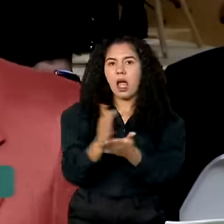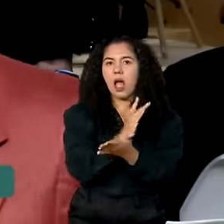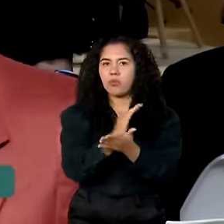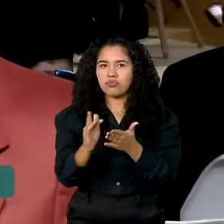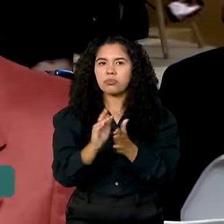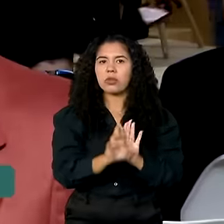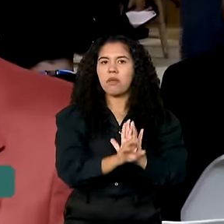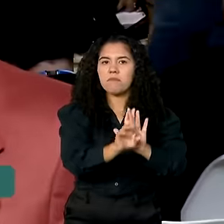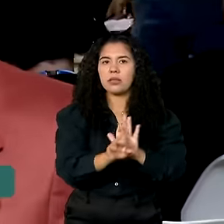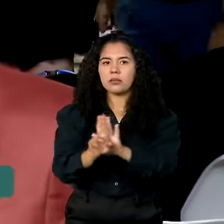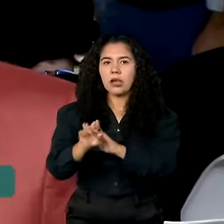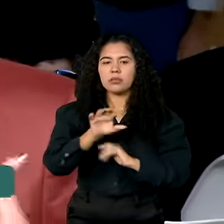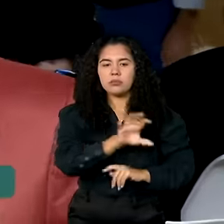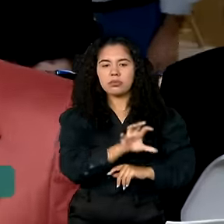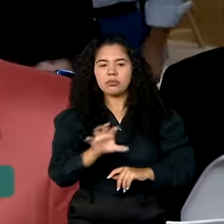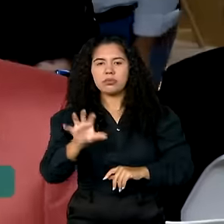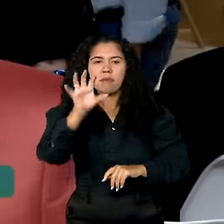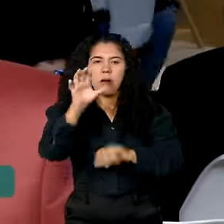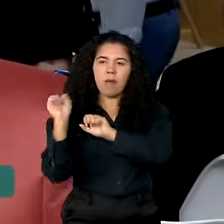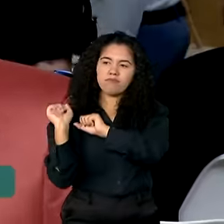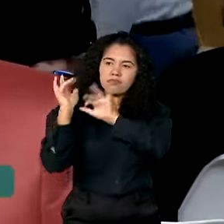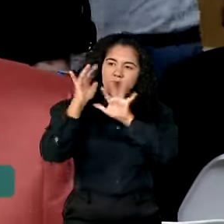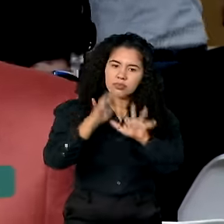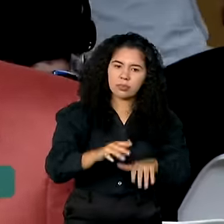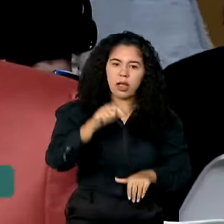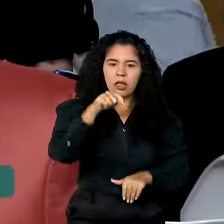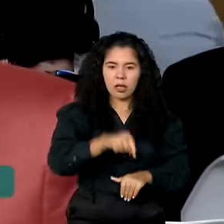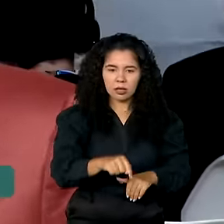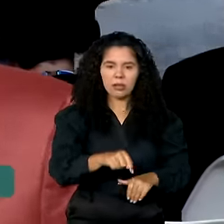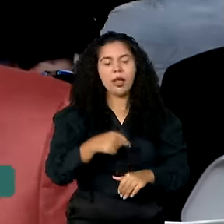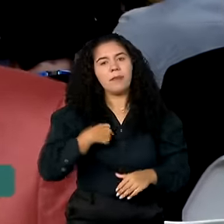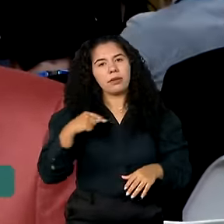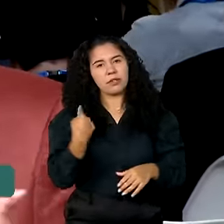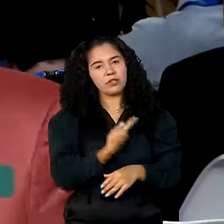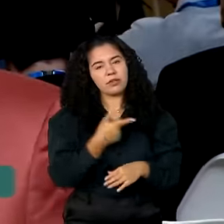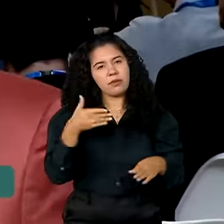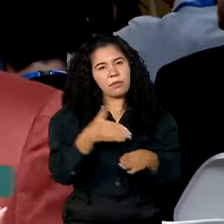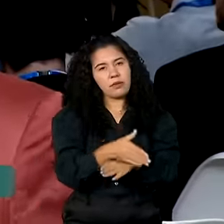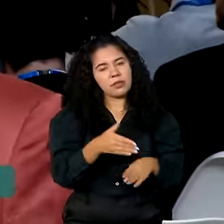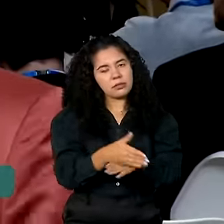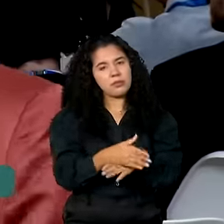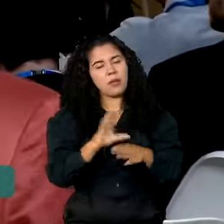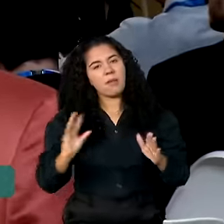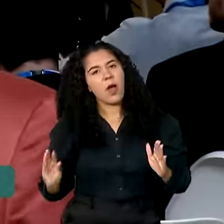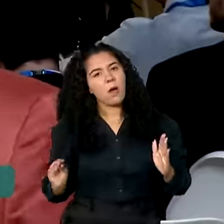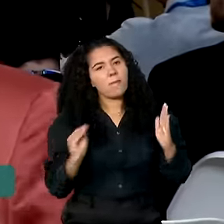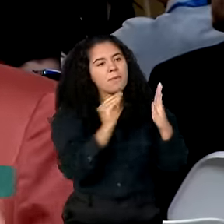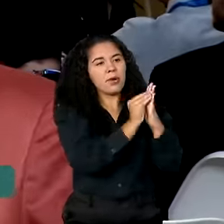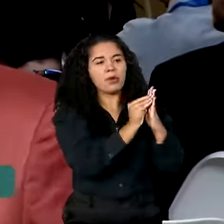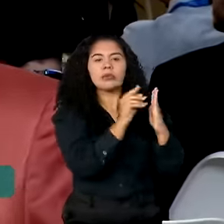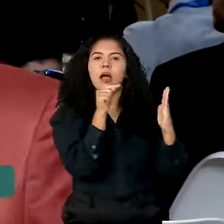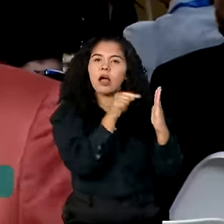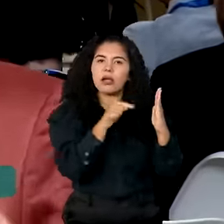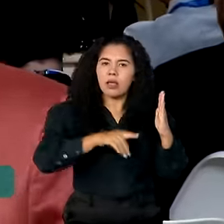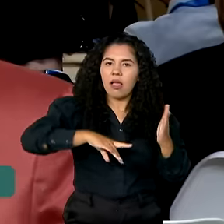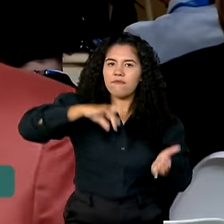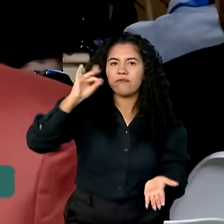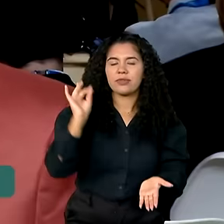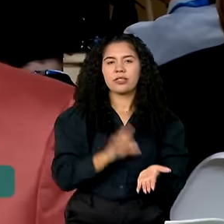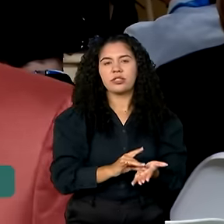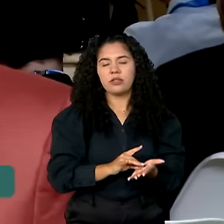e a gente veio nessa delegação esse ano para pautar, né, a inclusão de fato efetiva das mulheres